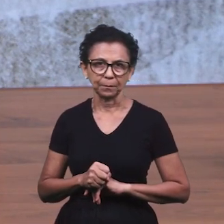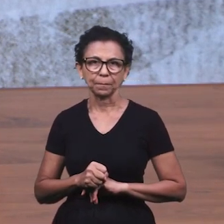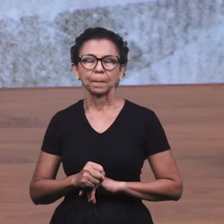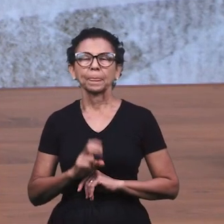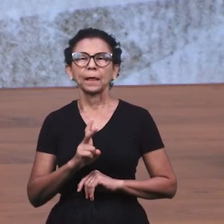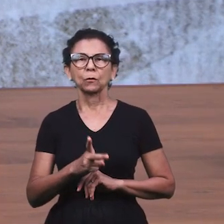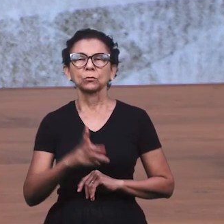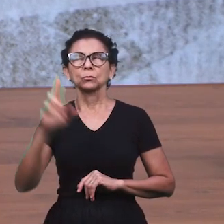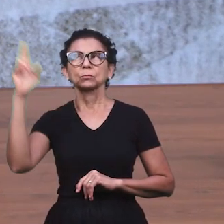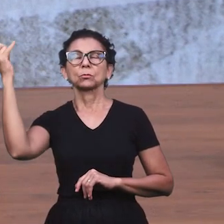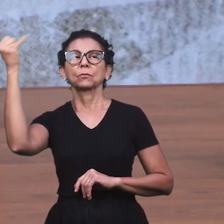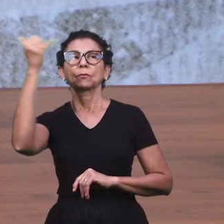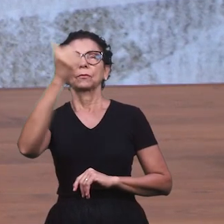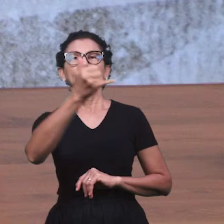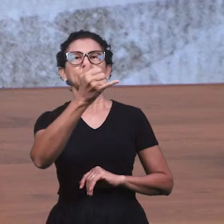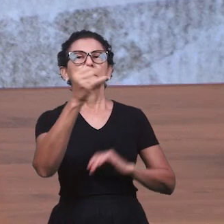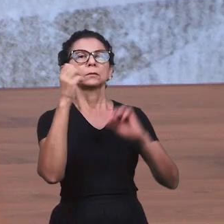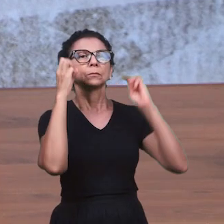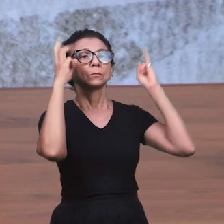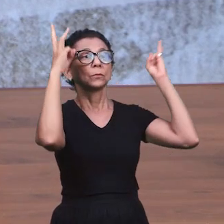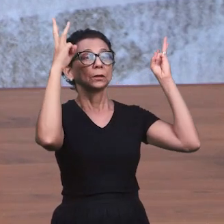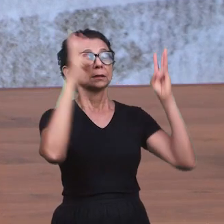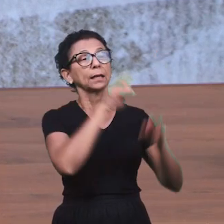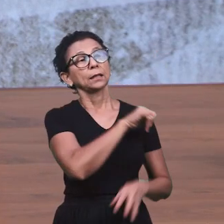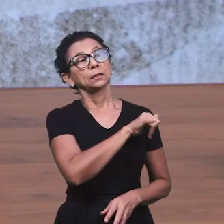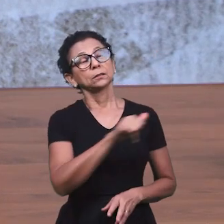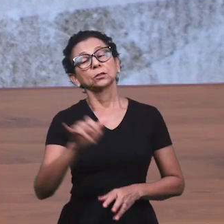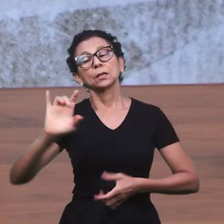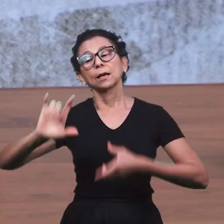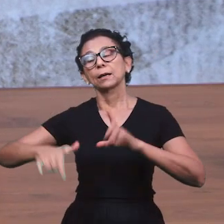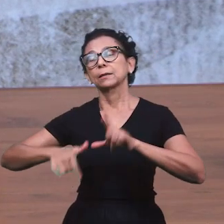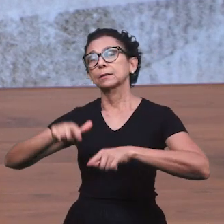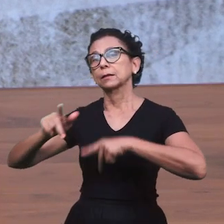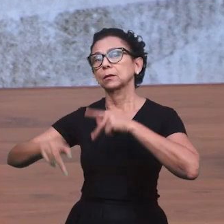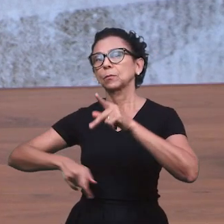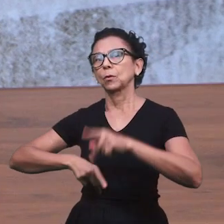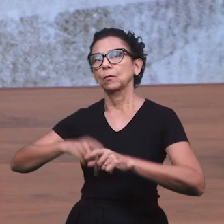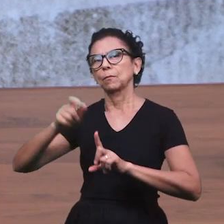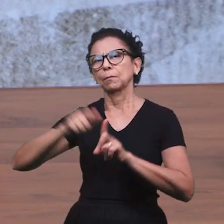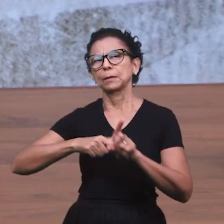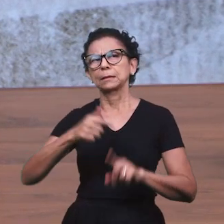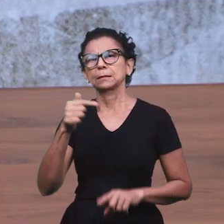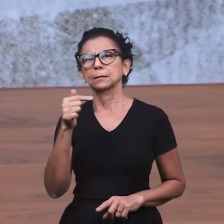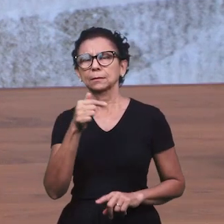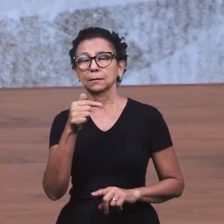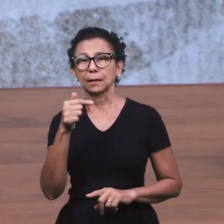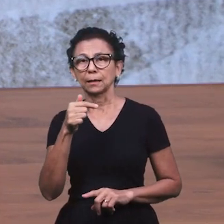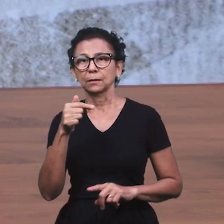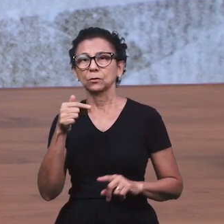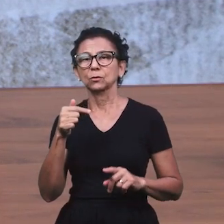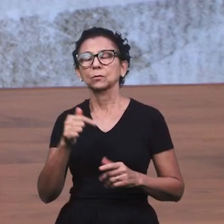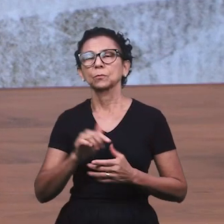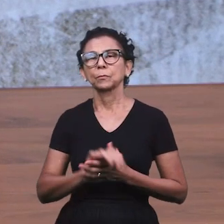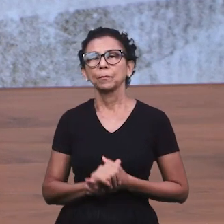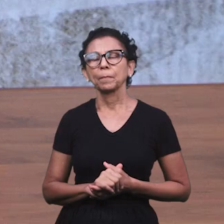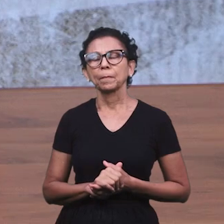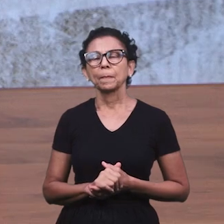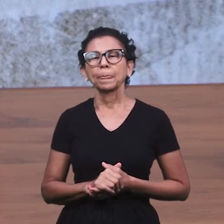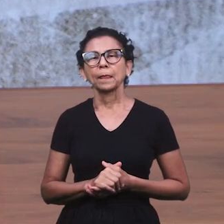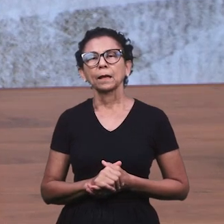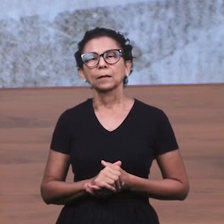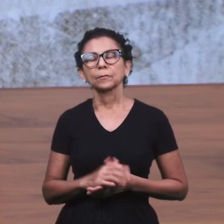dizendo: fala aos filhos de Israel, dizendo: no mês 7º, ao 1º do